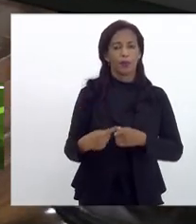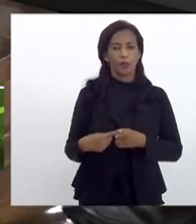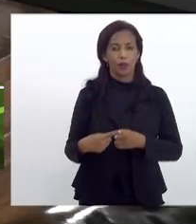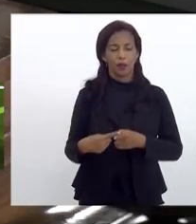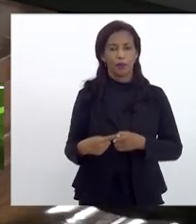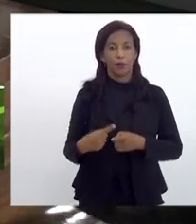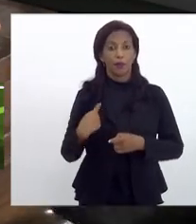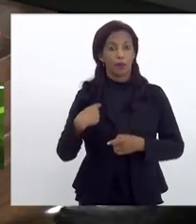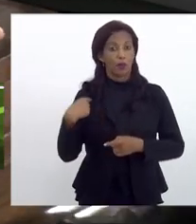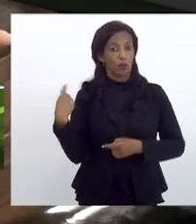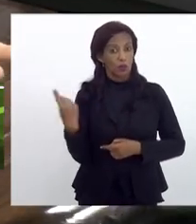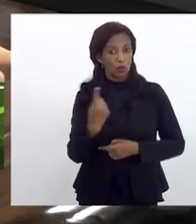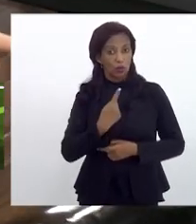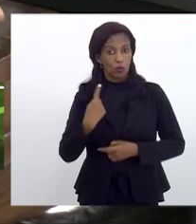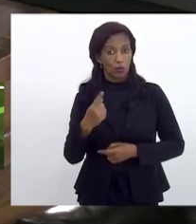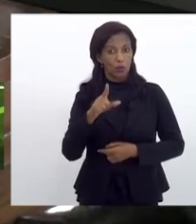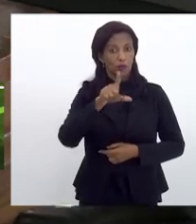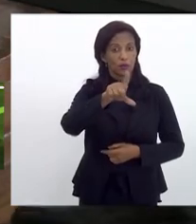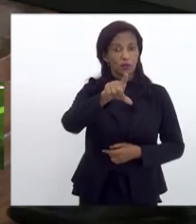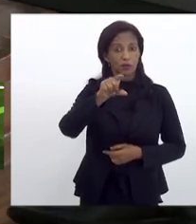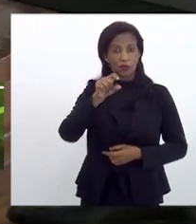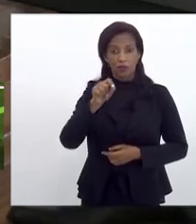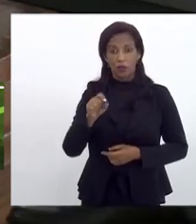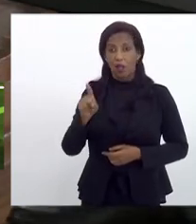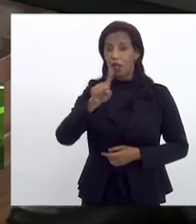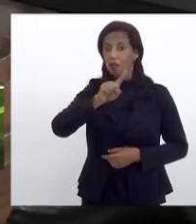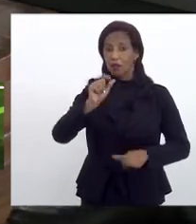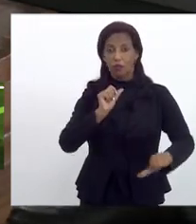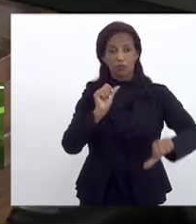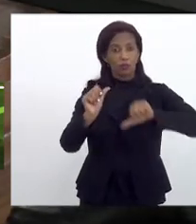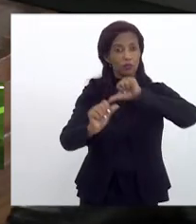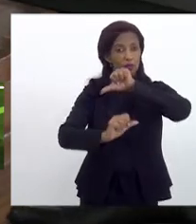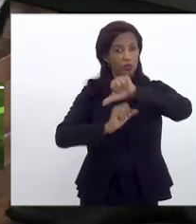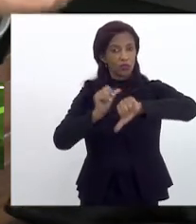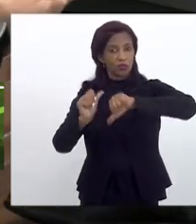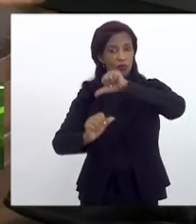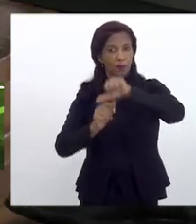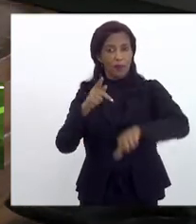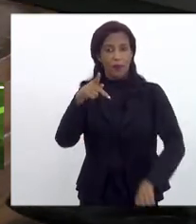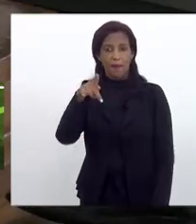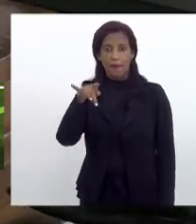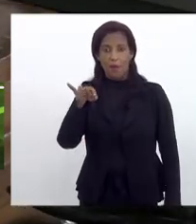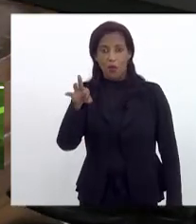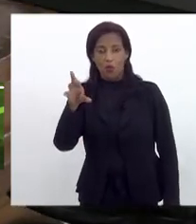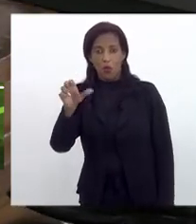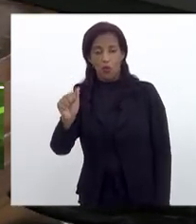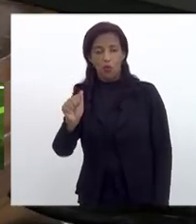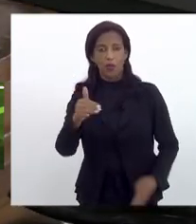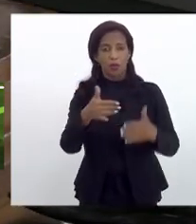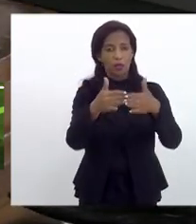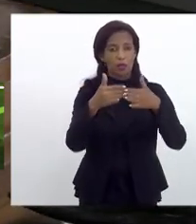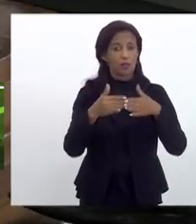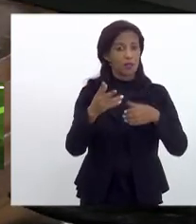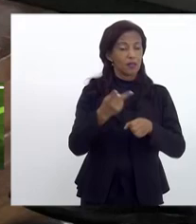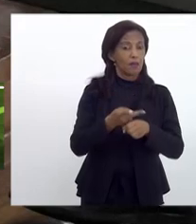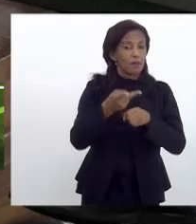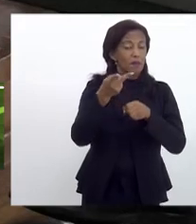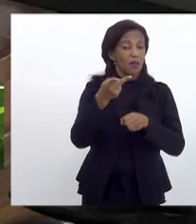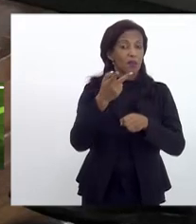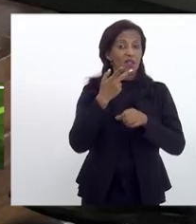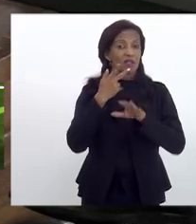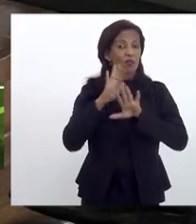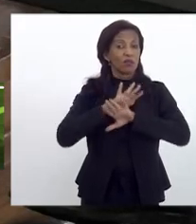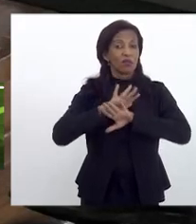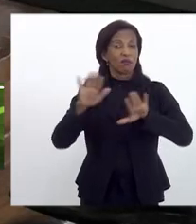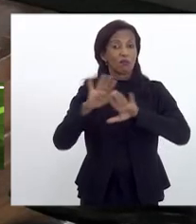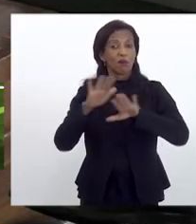Porque nós optamos Não transformar em pecúnia Licença-prêmio Então a gente Não tem que falar Sobre os mais